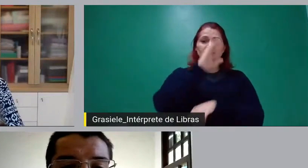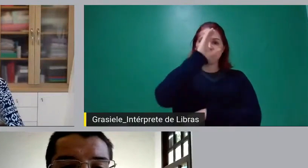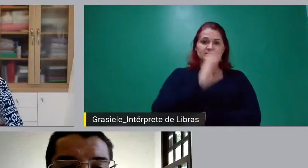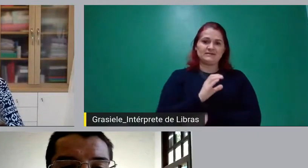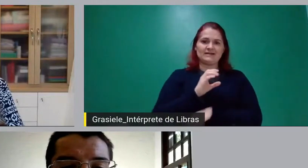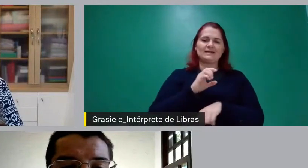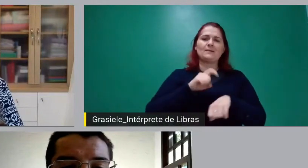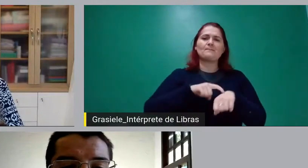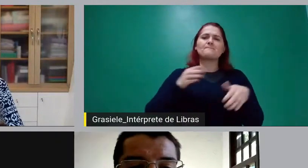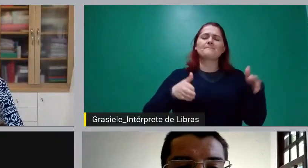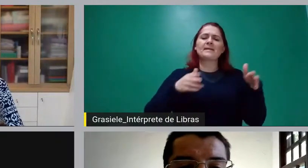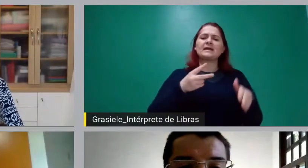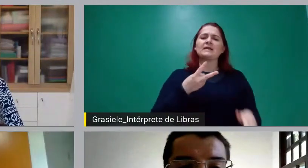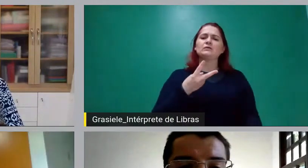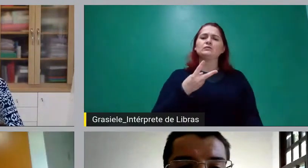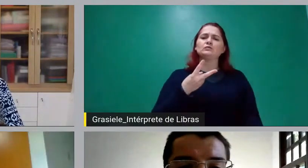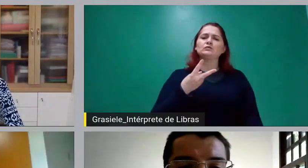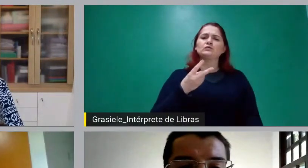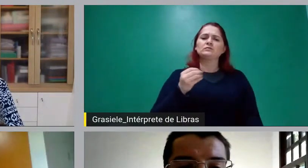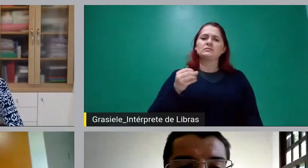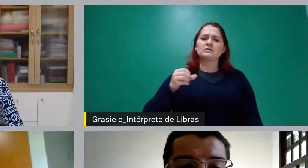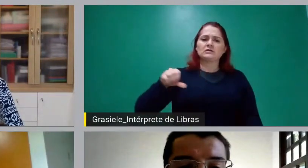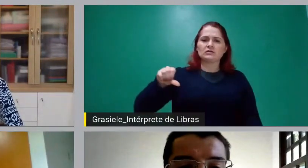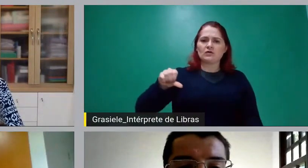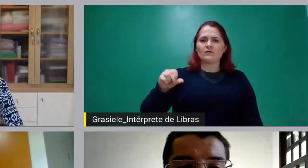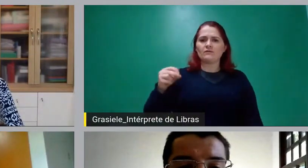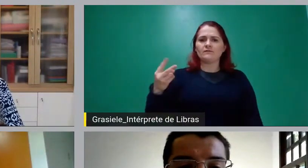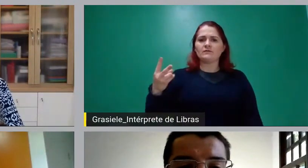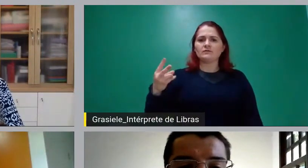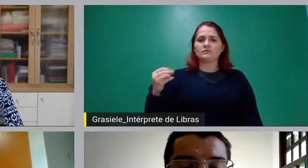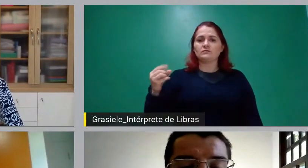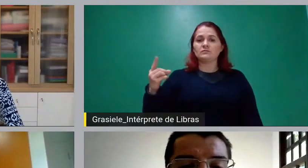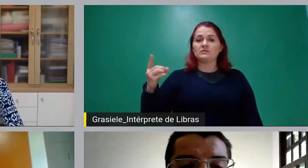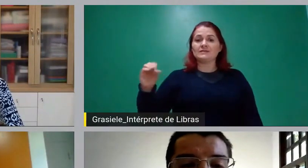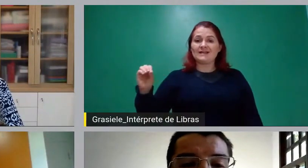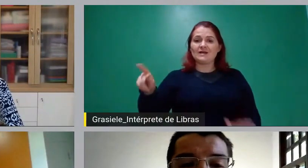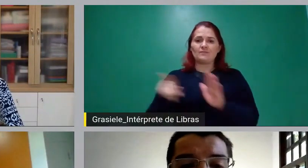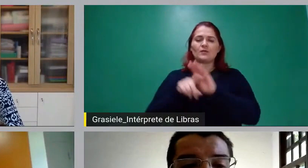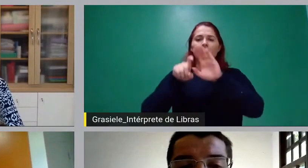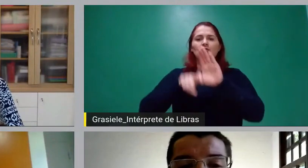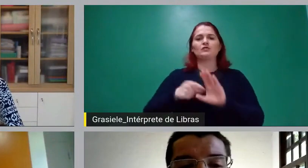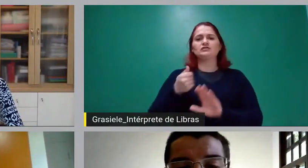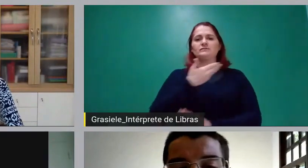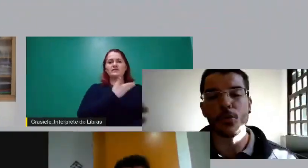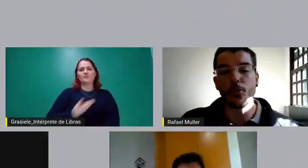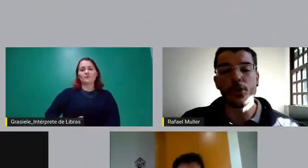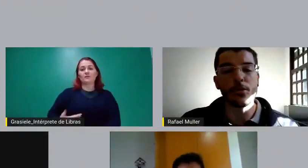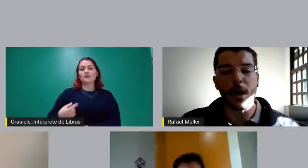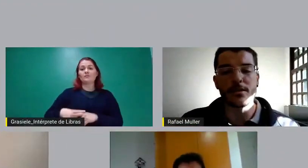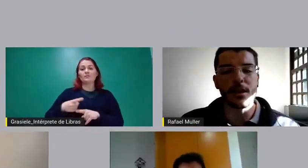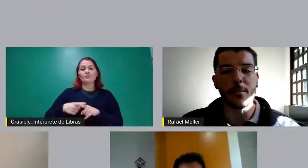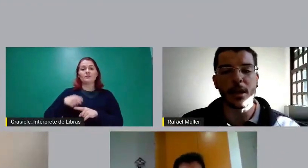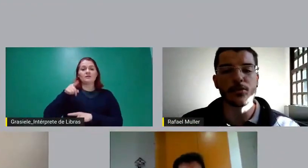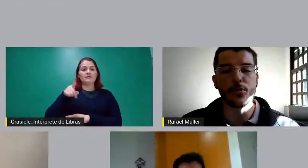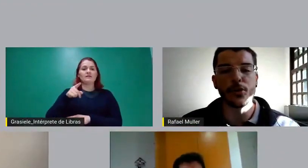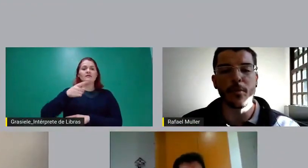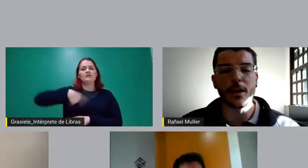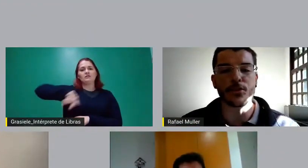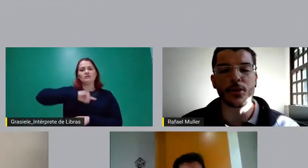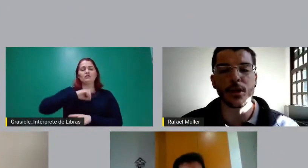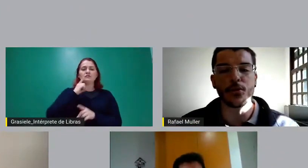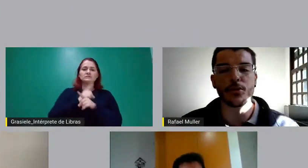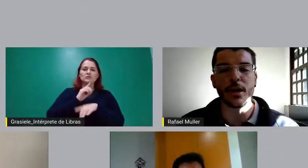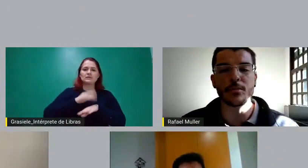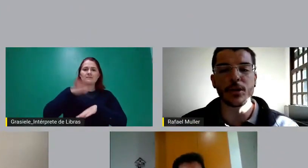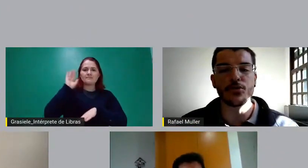de 2009, 2010, da CPI da dívida pública, porque lá vocês encontram muito mais elementos, muito